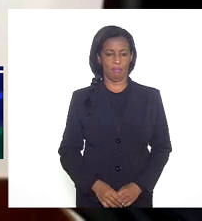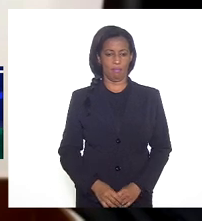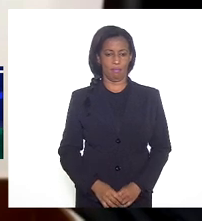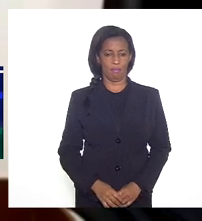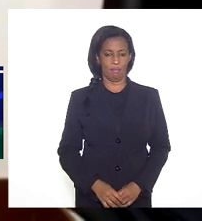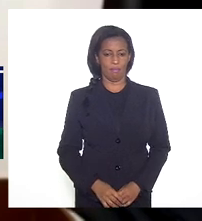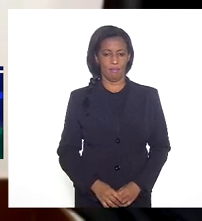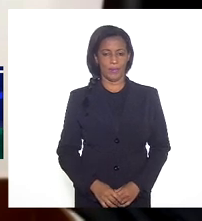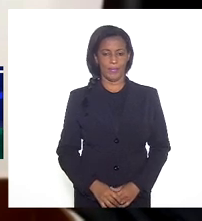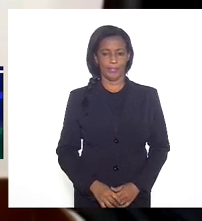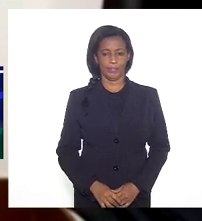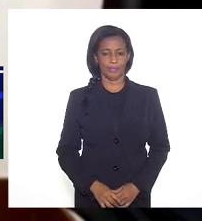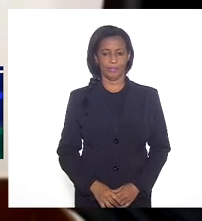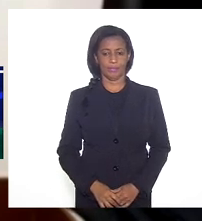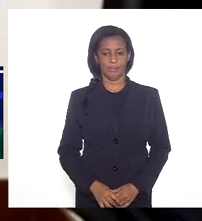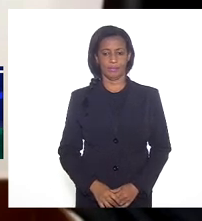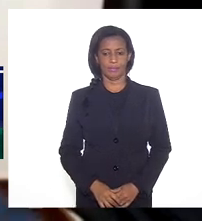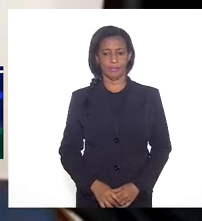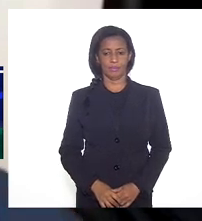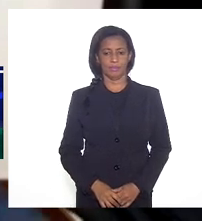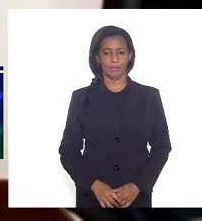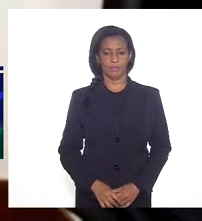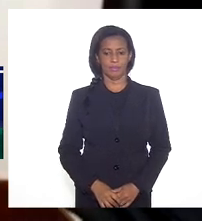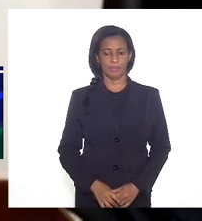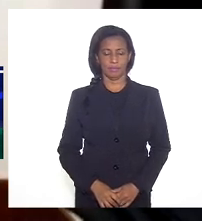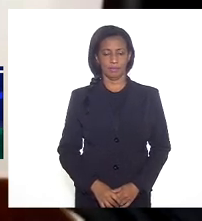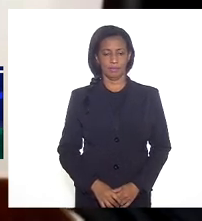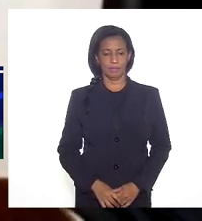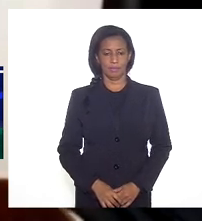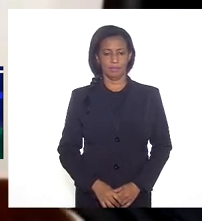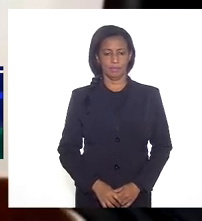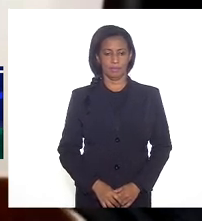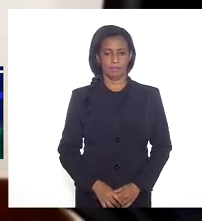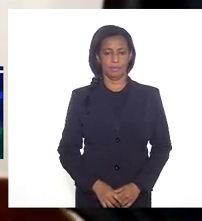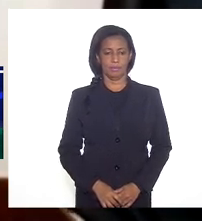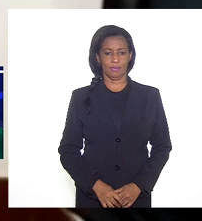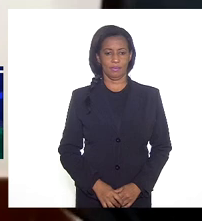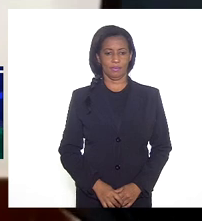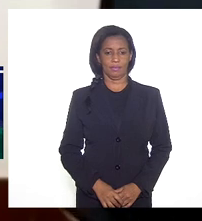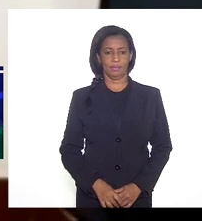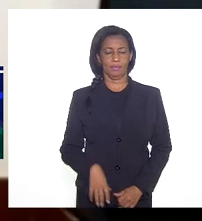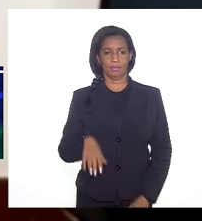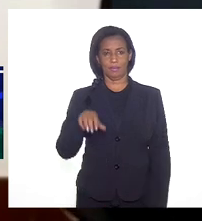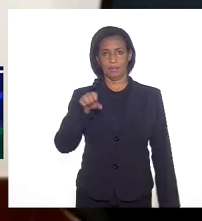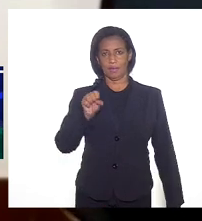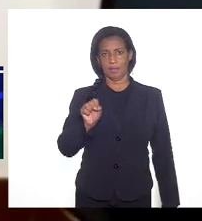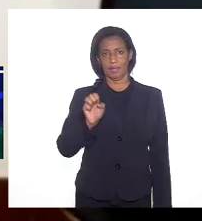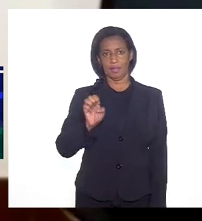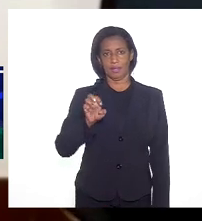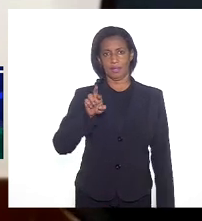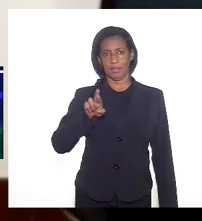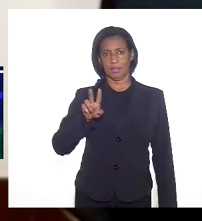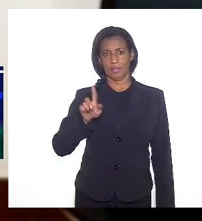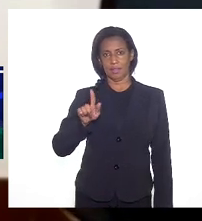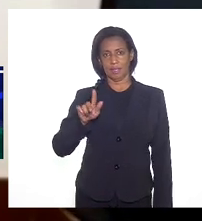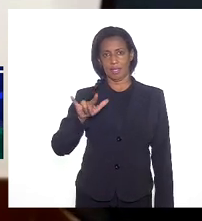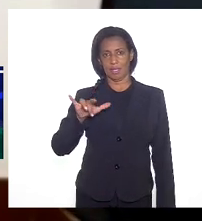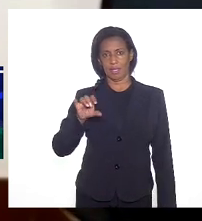deputado Samuel Malafaia deputado Sérgio Fernandes